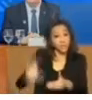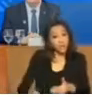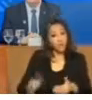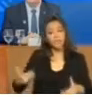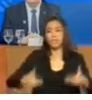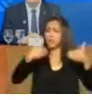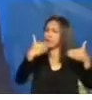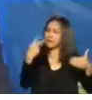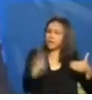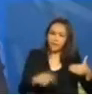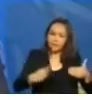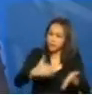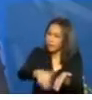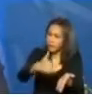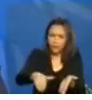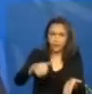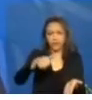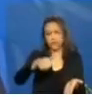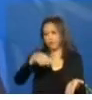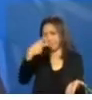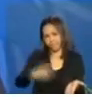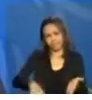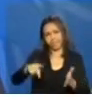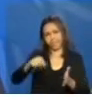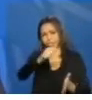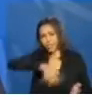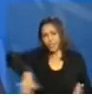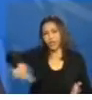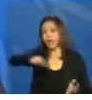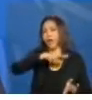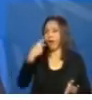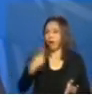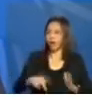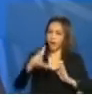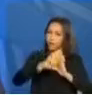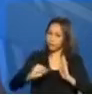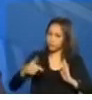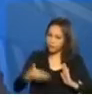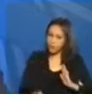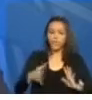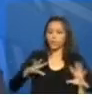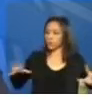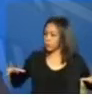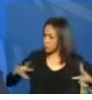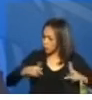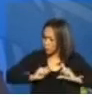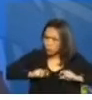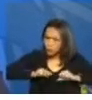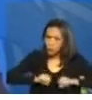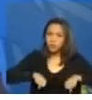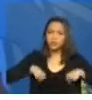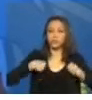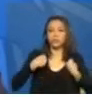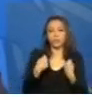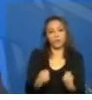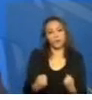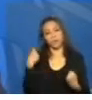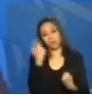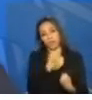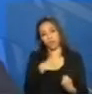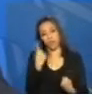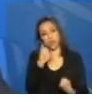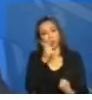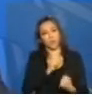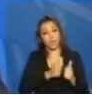da Presidência, pelo esforço que todos nós fizemos para poder cumprir uma legislação que